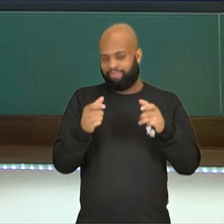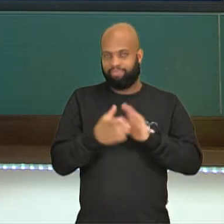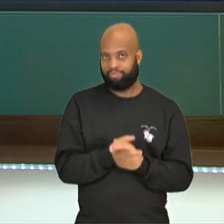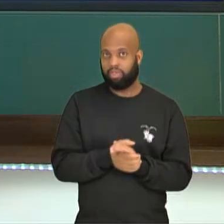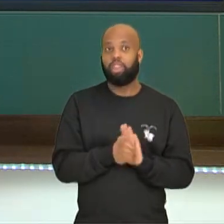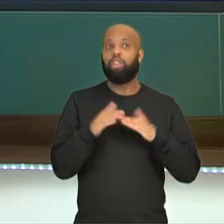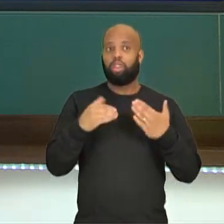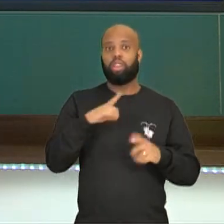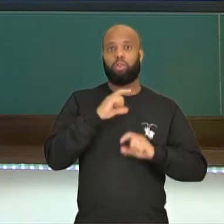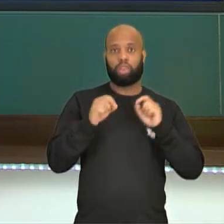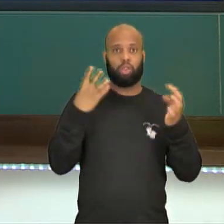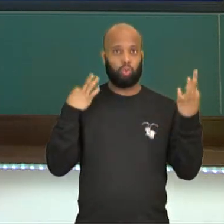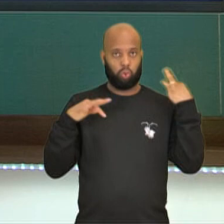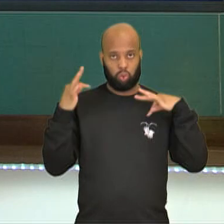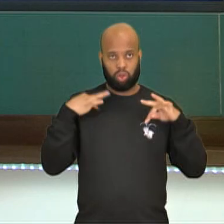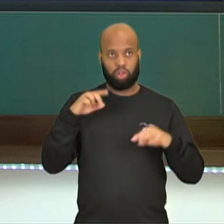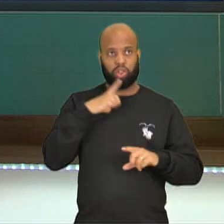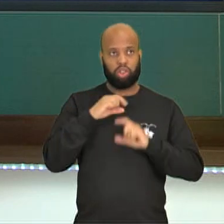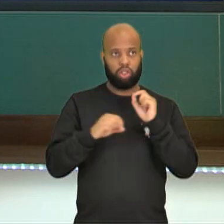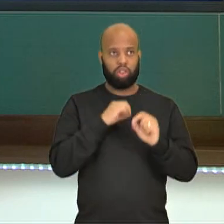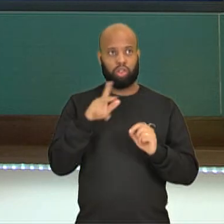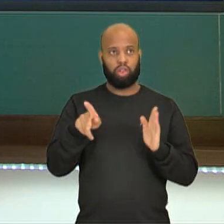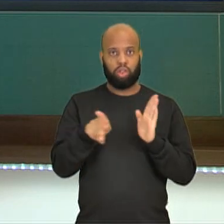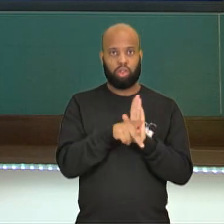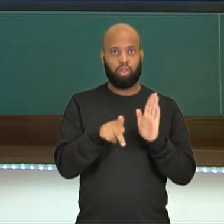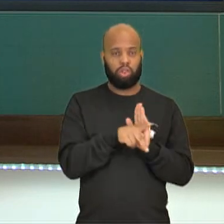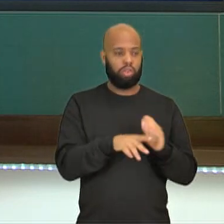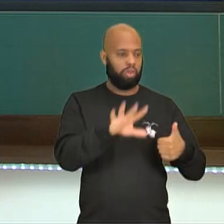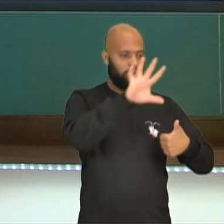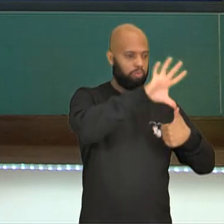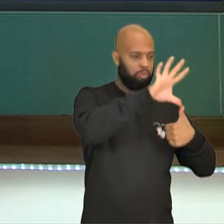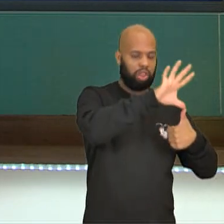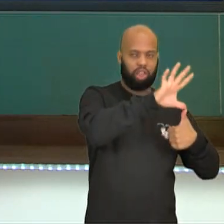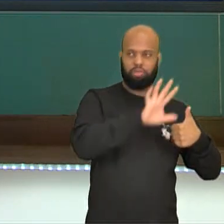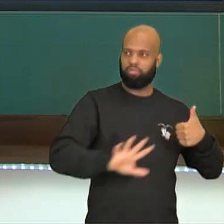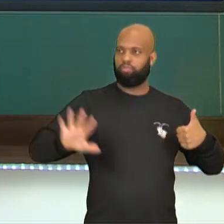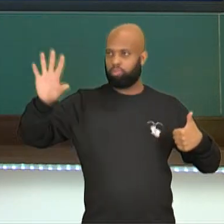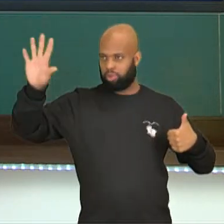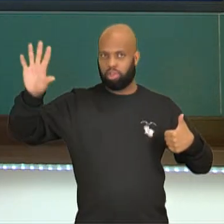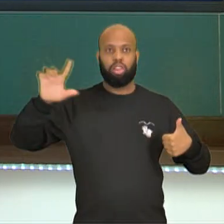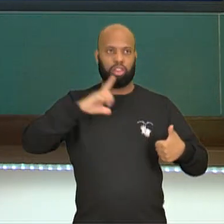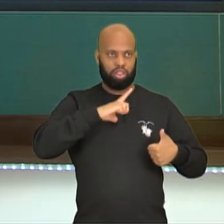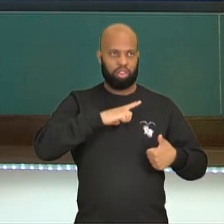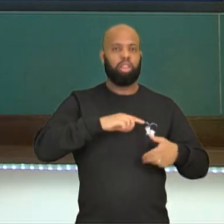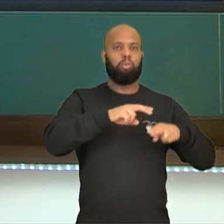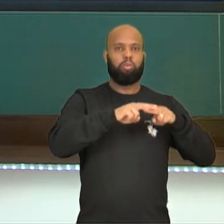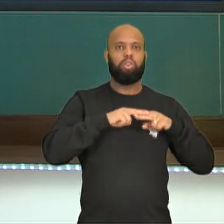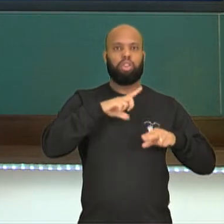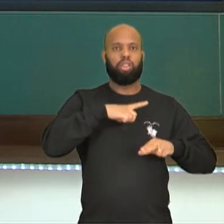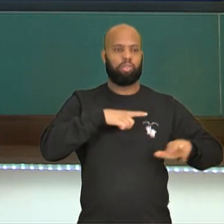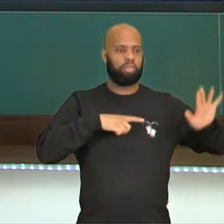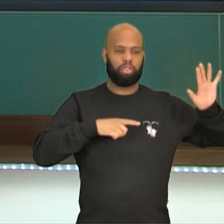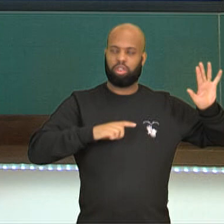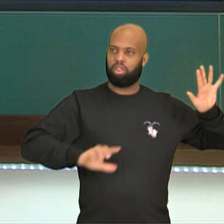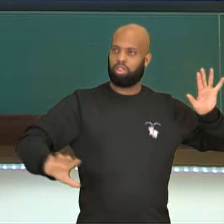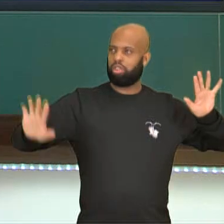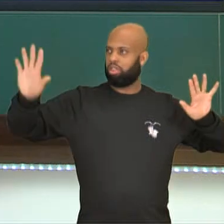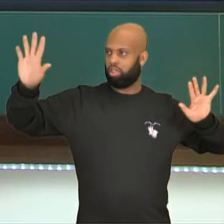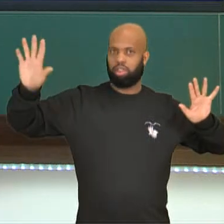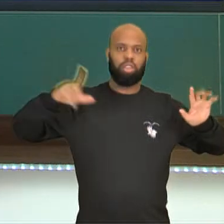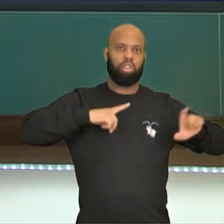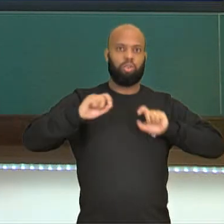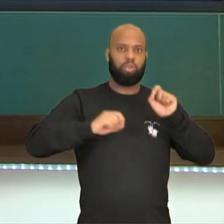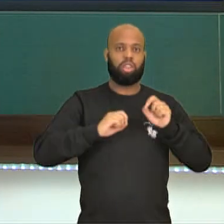e todo esse turismo que havia com a região da cidade de Clovis, por isso que a cultura de Clovis, que foi encontrada, pontas